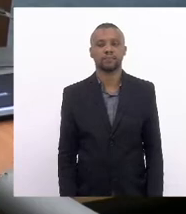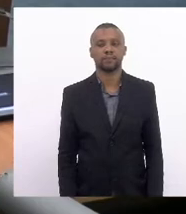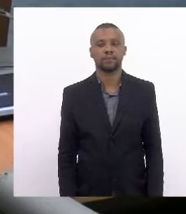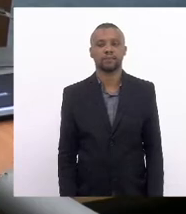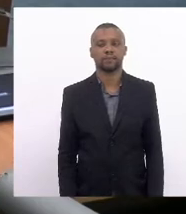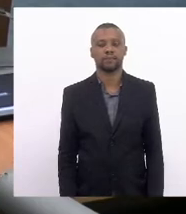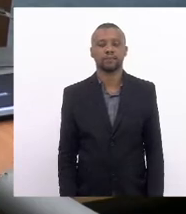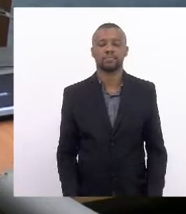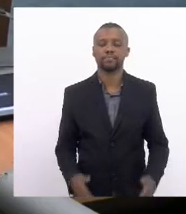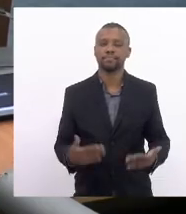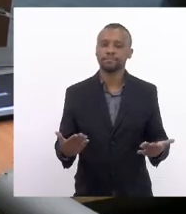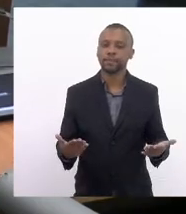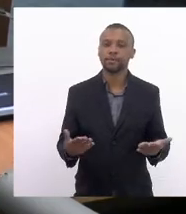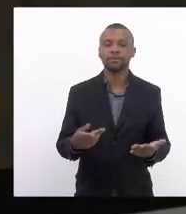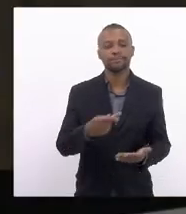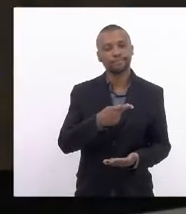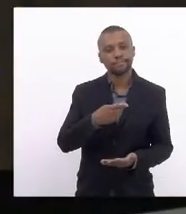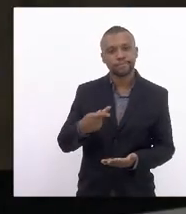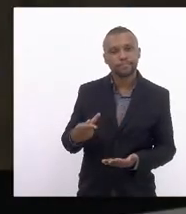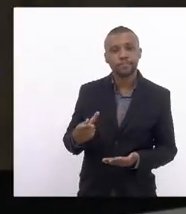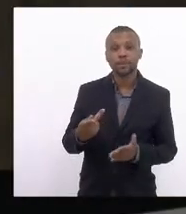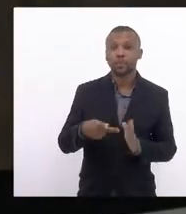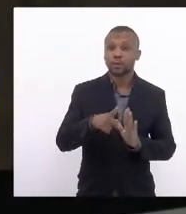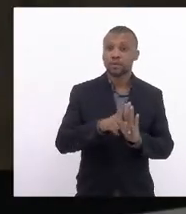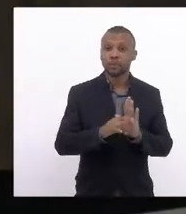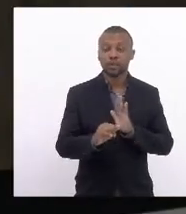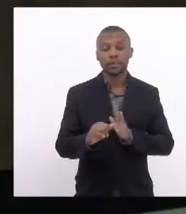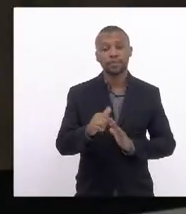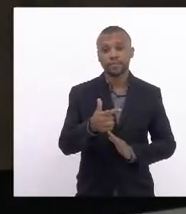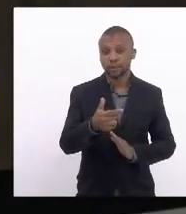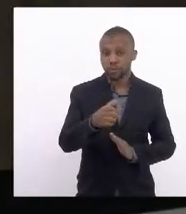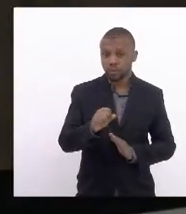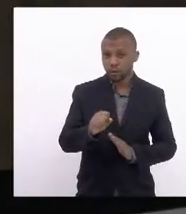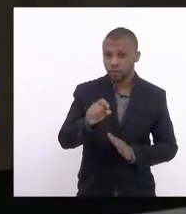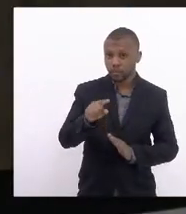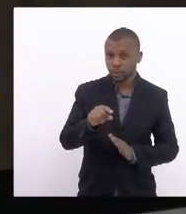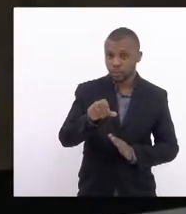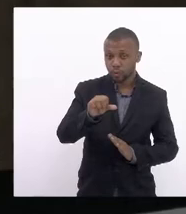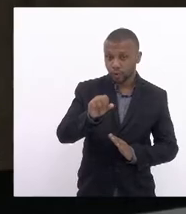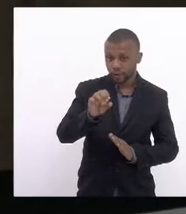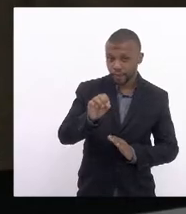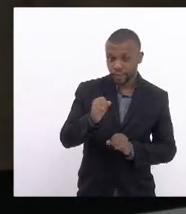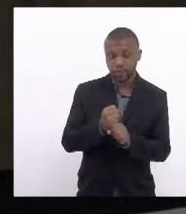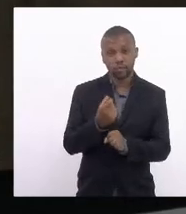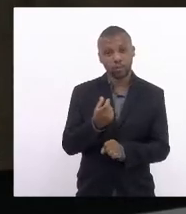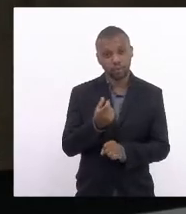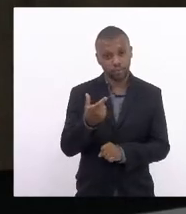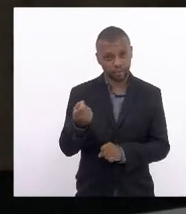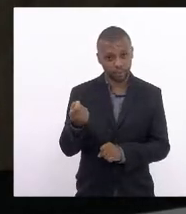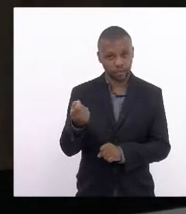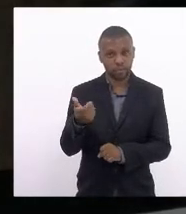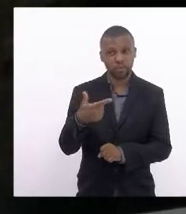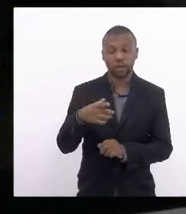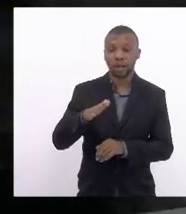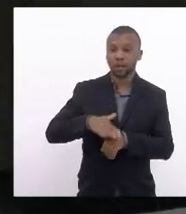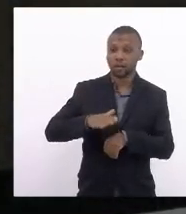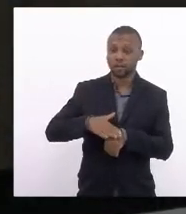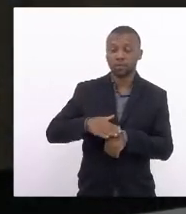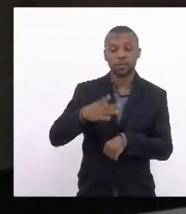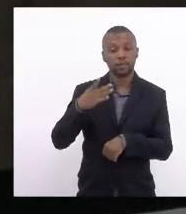Senhor presidente, projeto de lei 2890 de 20, de autoria do deputado Daniel